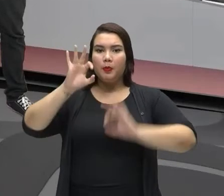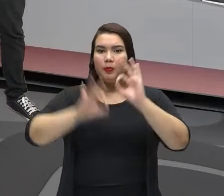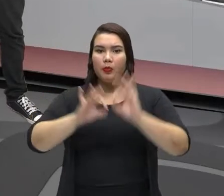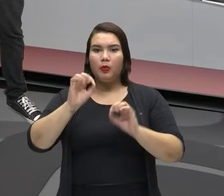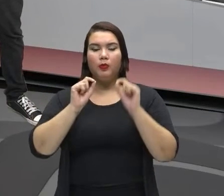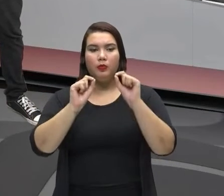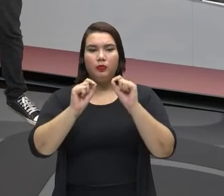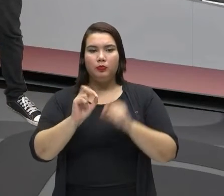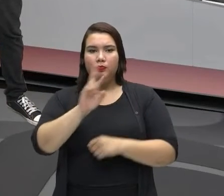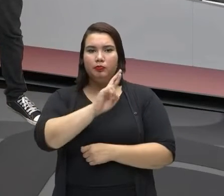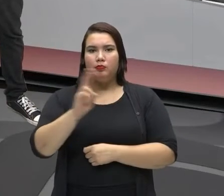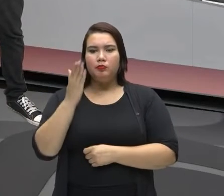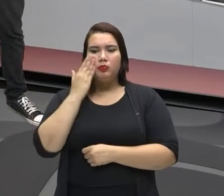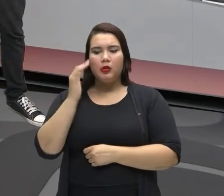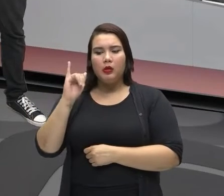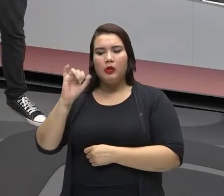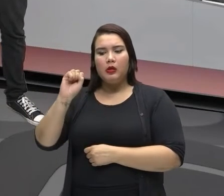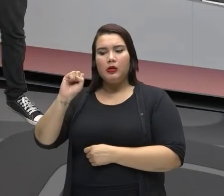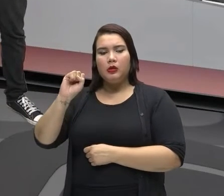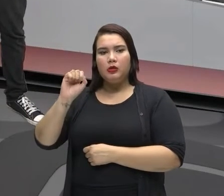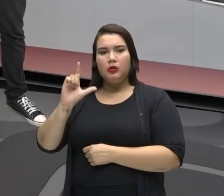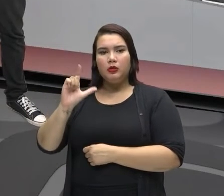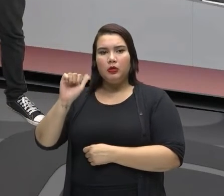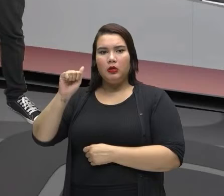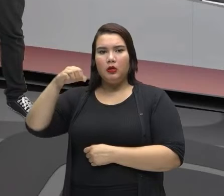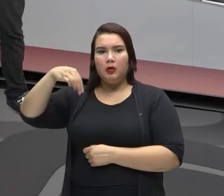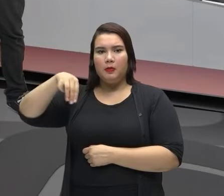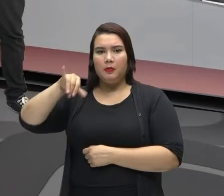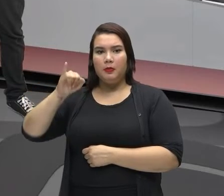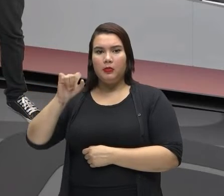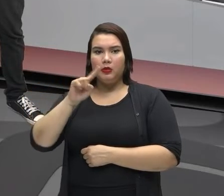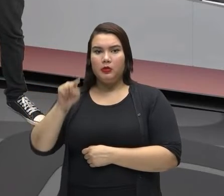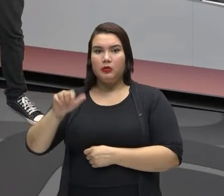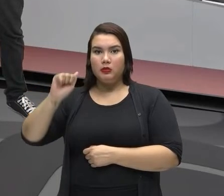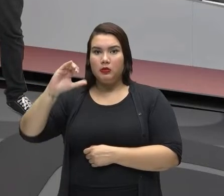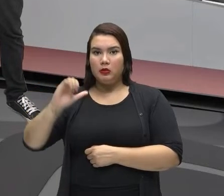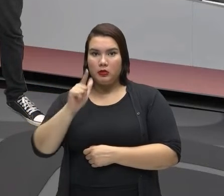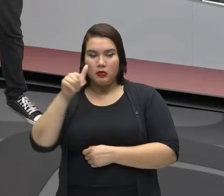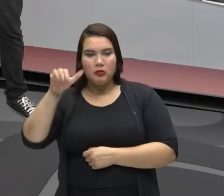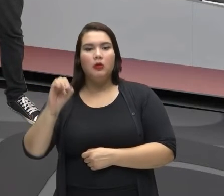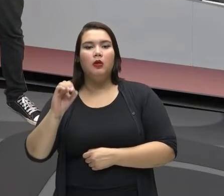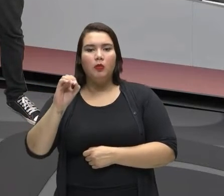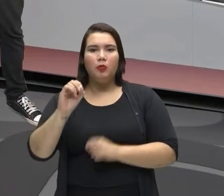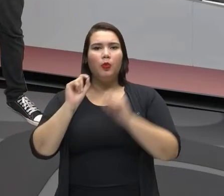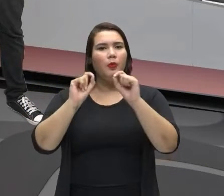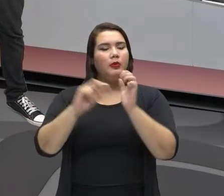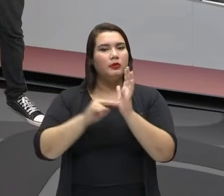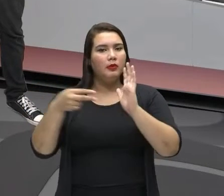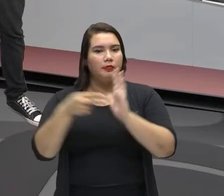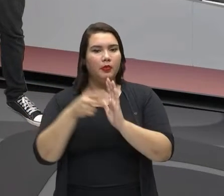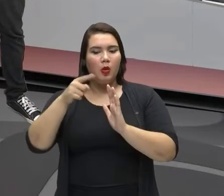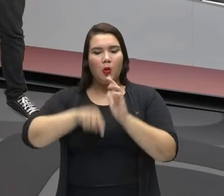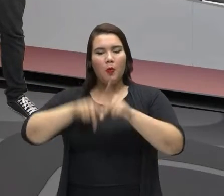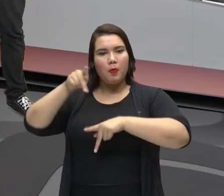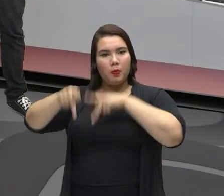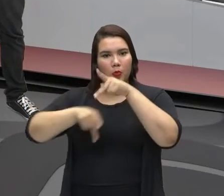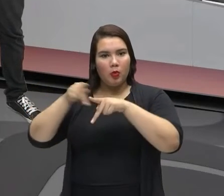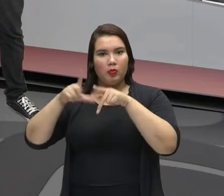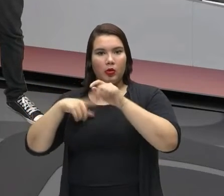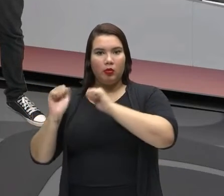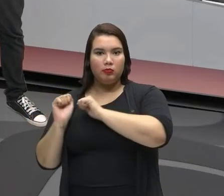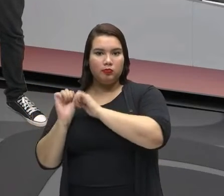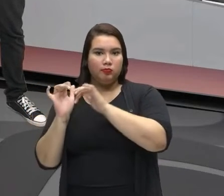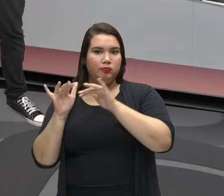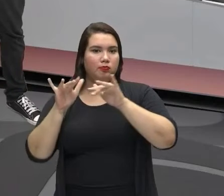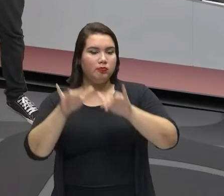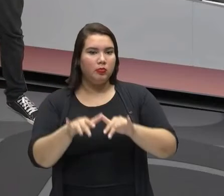de islamização, que foi justamente o período em que os árabes chegaram na região e acabaram provocando ali a